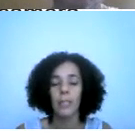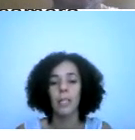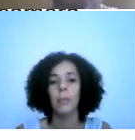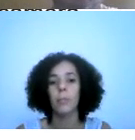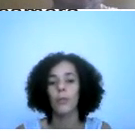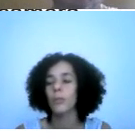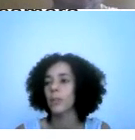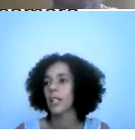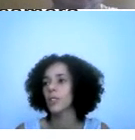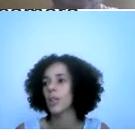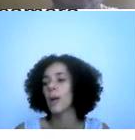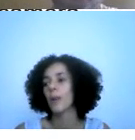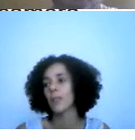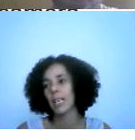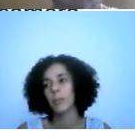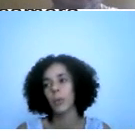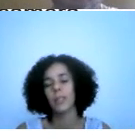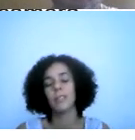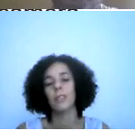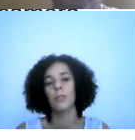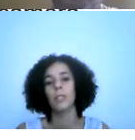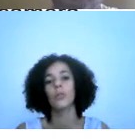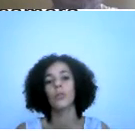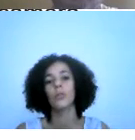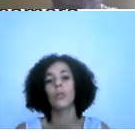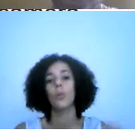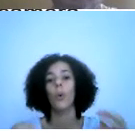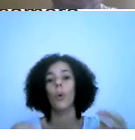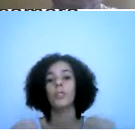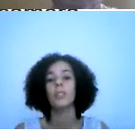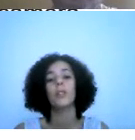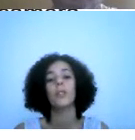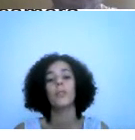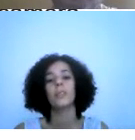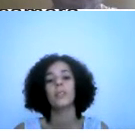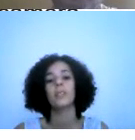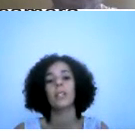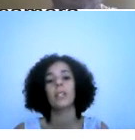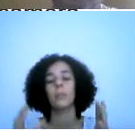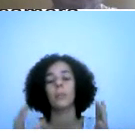uma equipe de profissionais para fazer a captura desses indivíduos, conseguiu